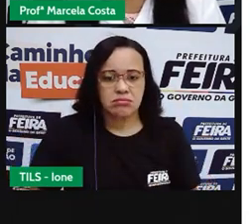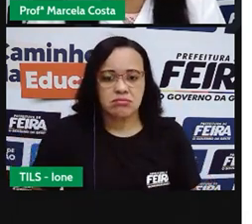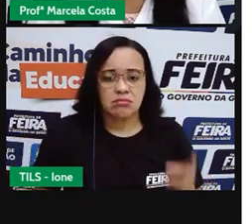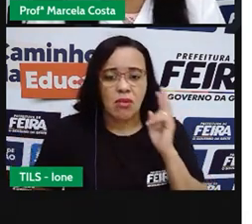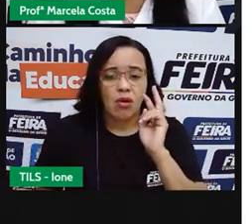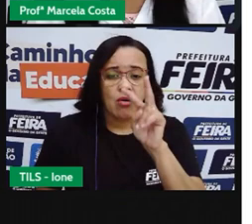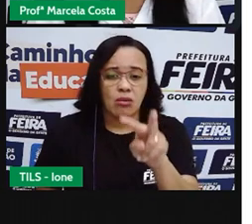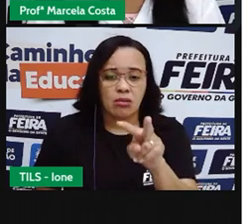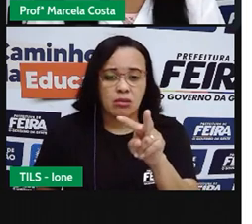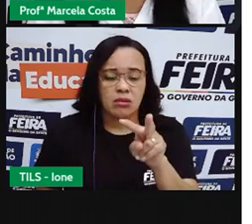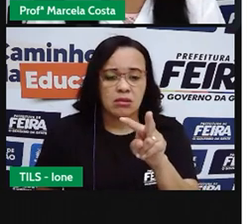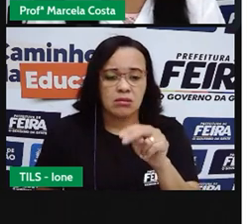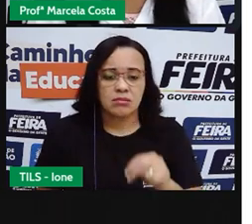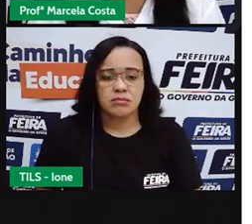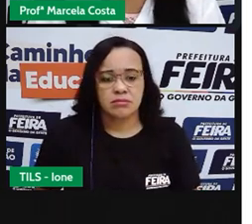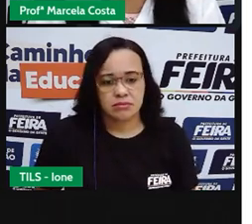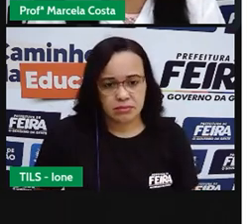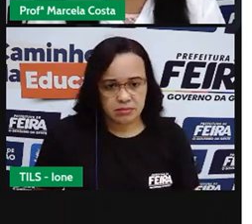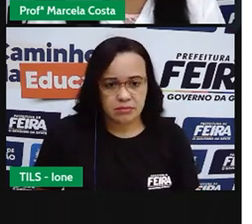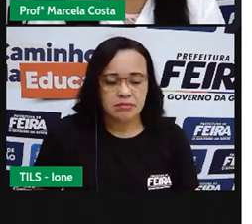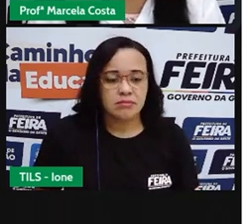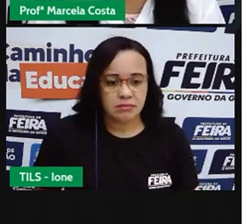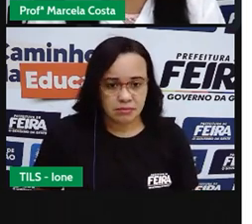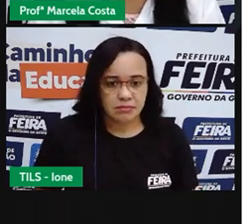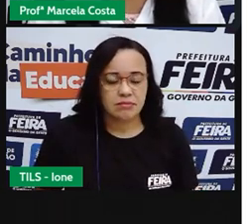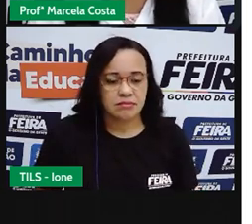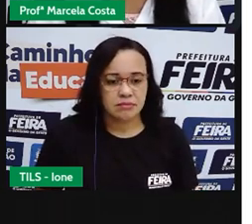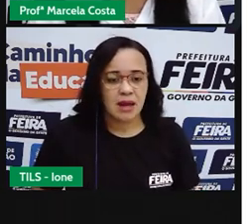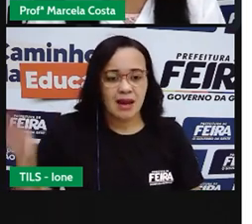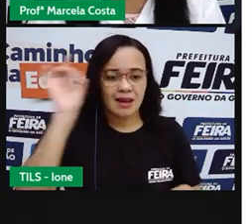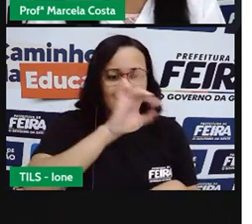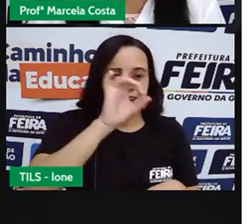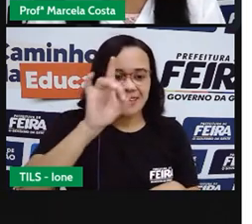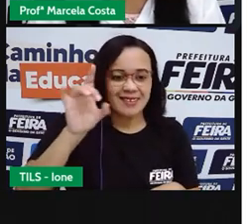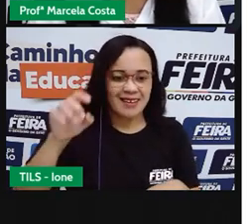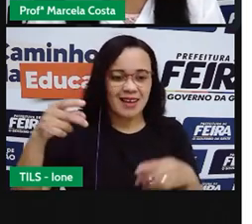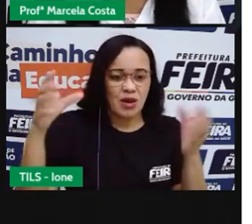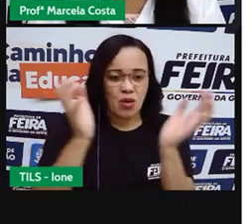Olha aqui. Vai encaixar. Ó.